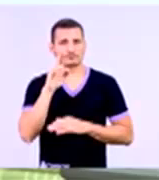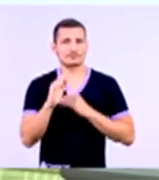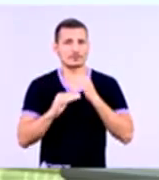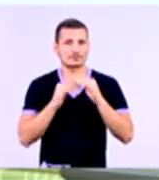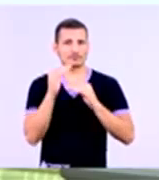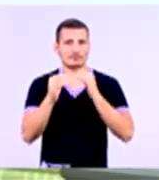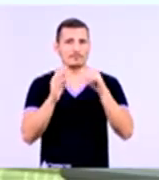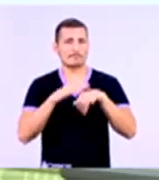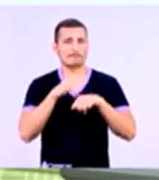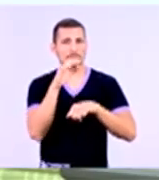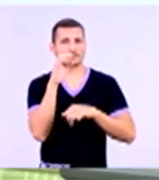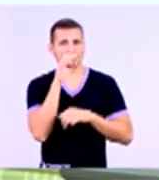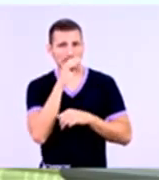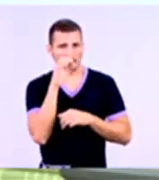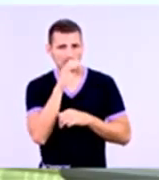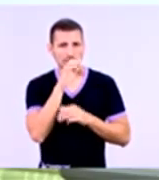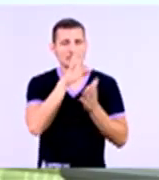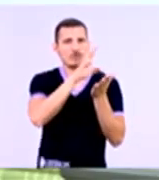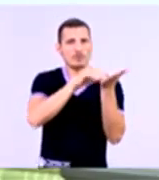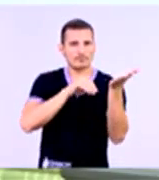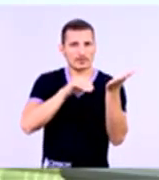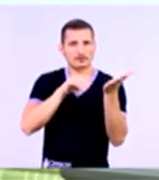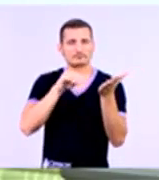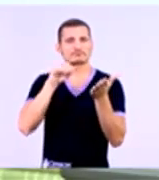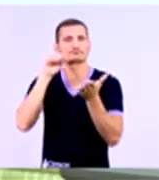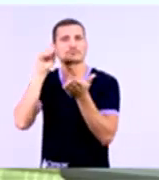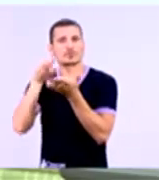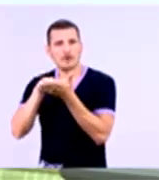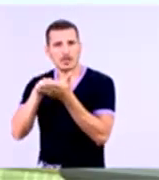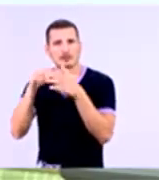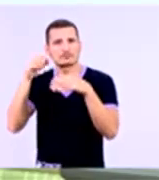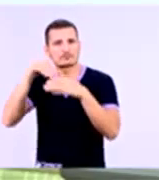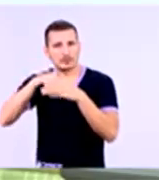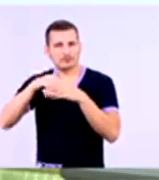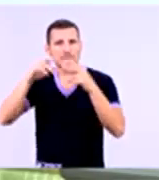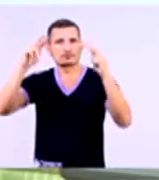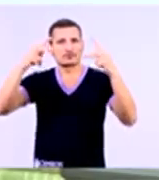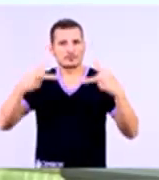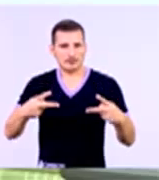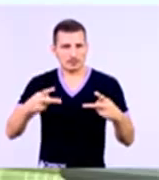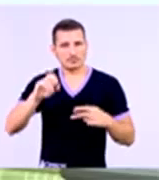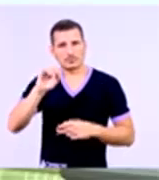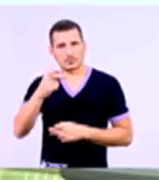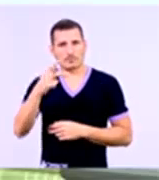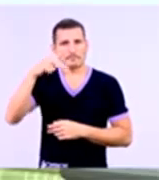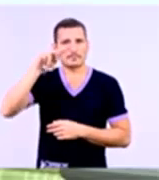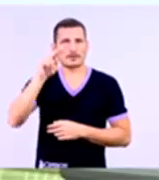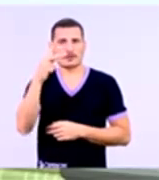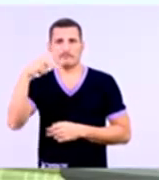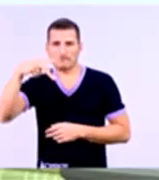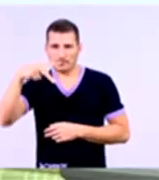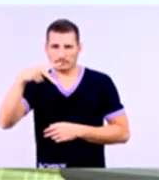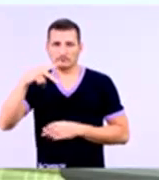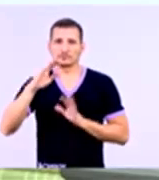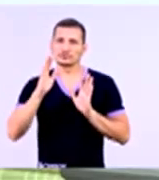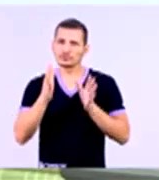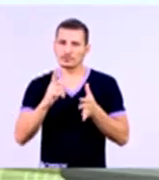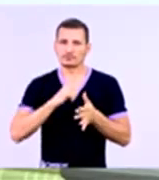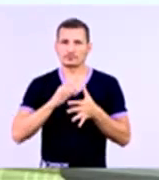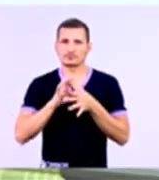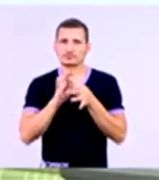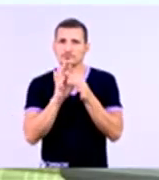mais rápida, copiar e colar dentro da página HTML ou PHP, ela já vai estar disponível